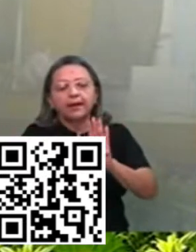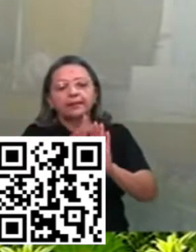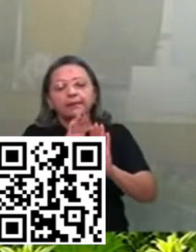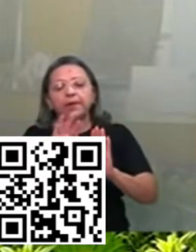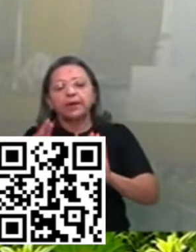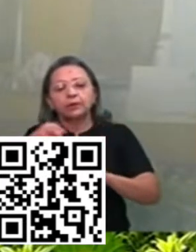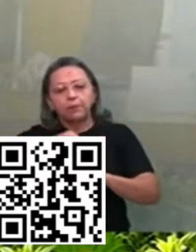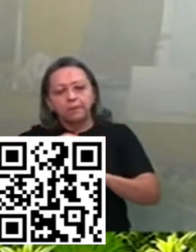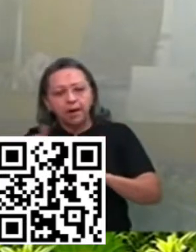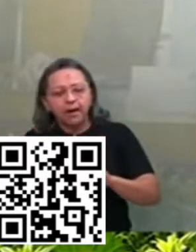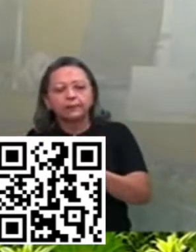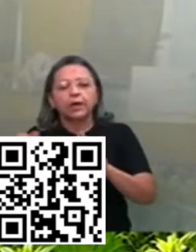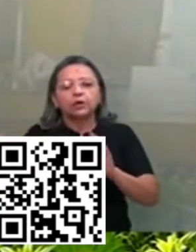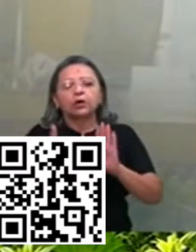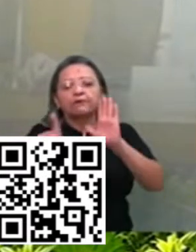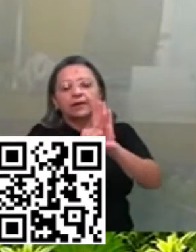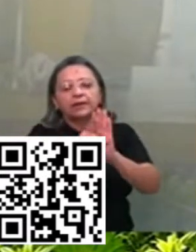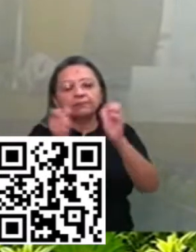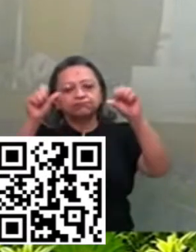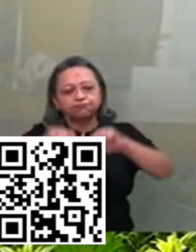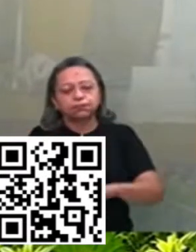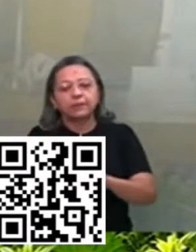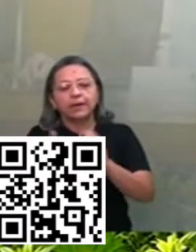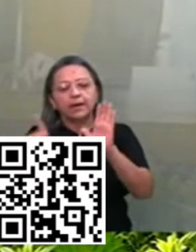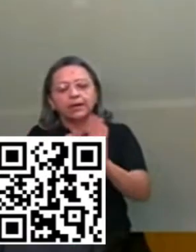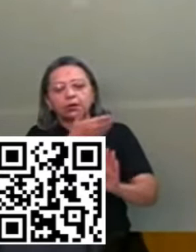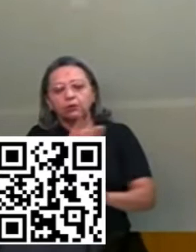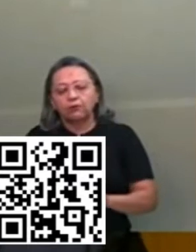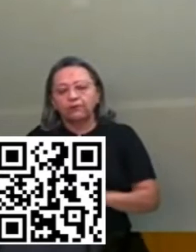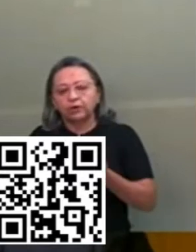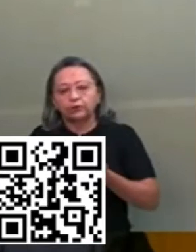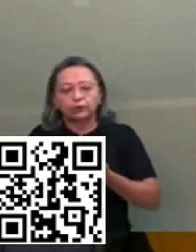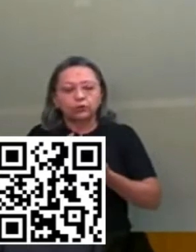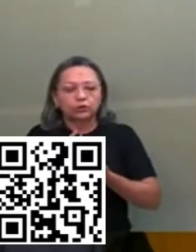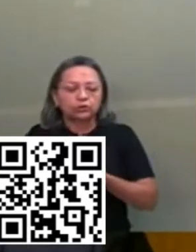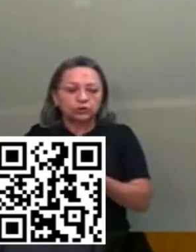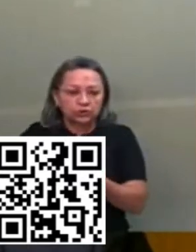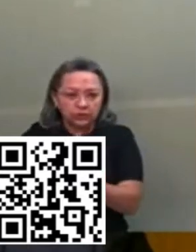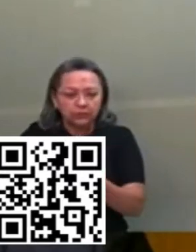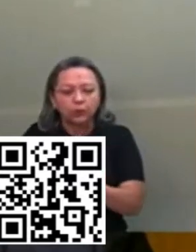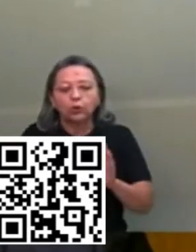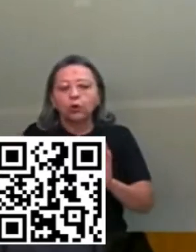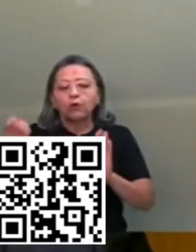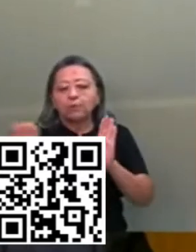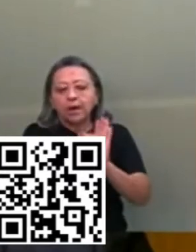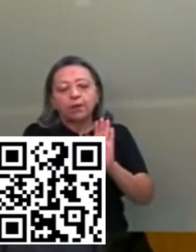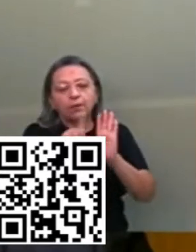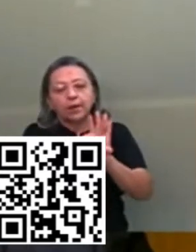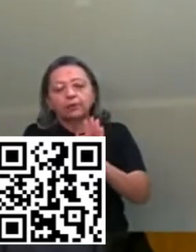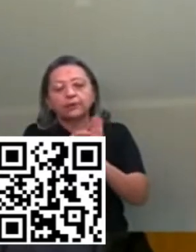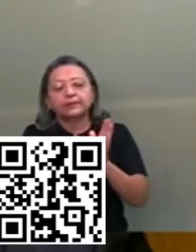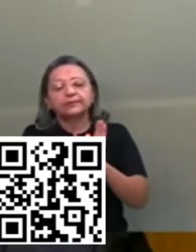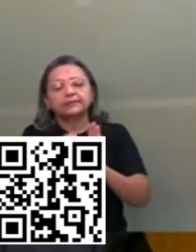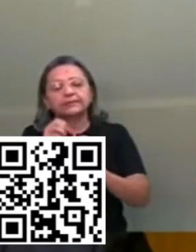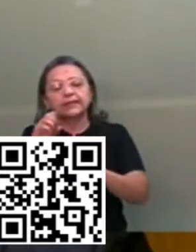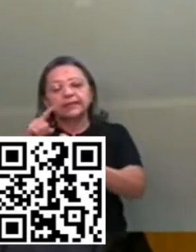do Mar, a nova Lei de Falências, a Lei do Governo Digital, o novo marco legal das startups